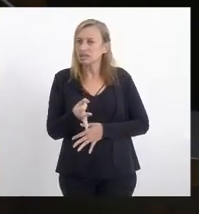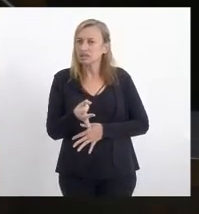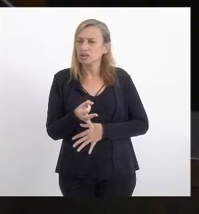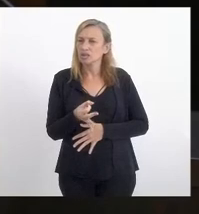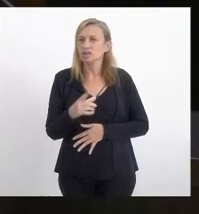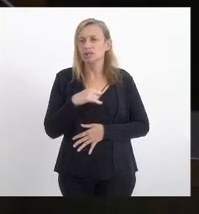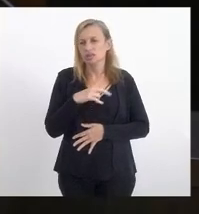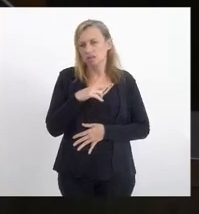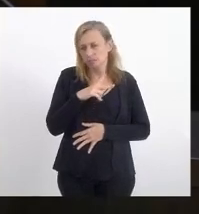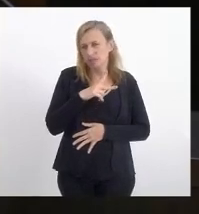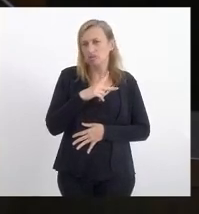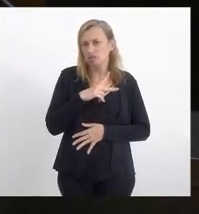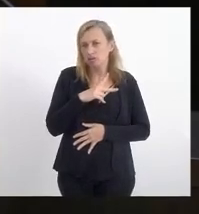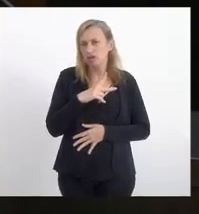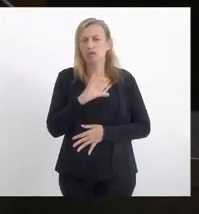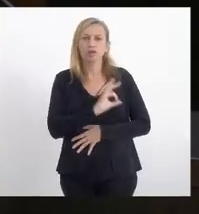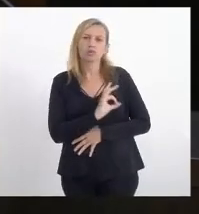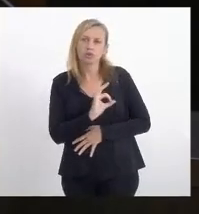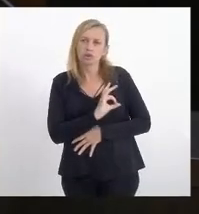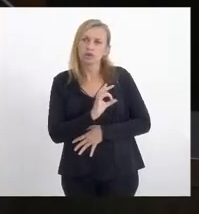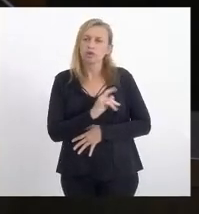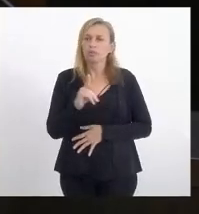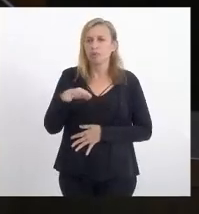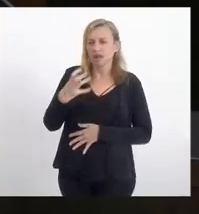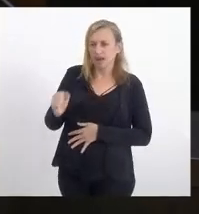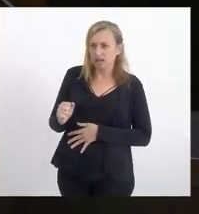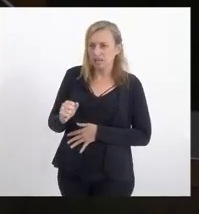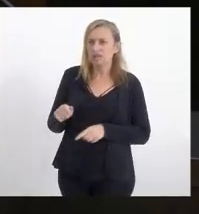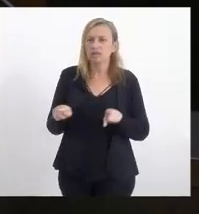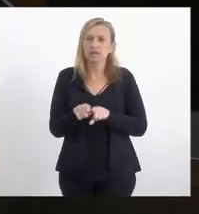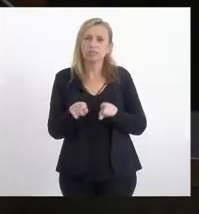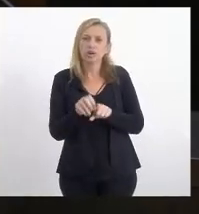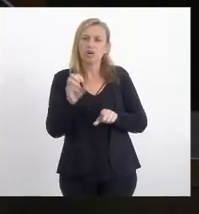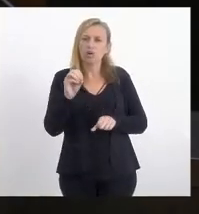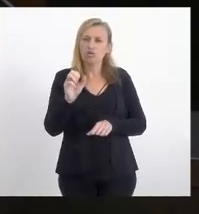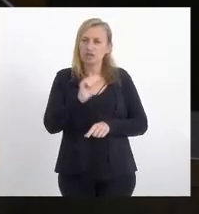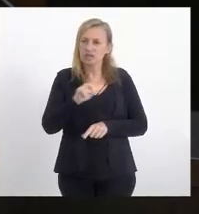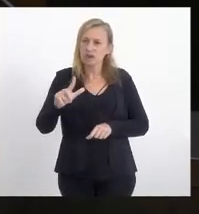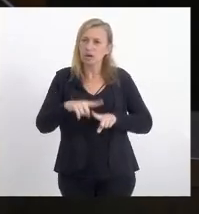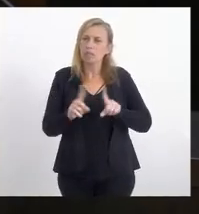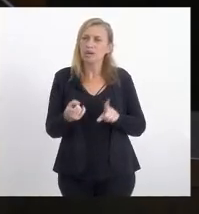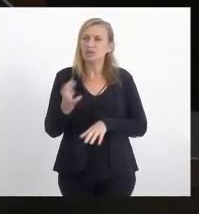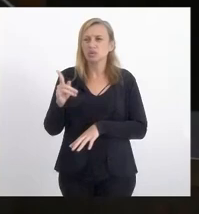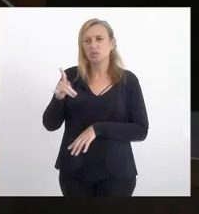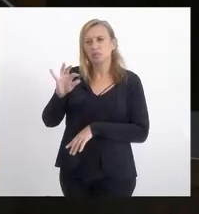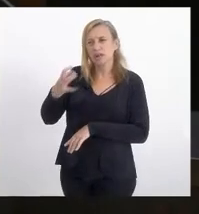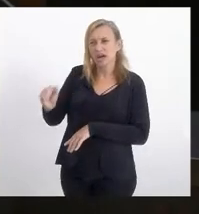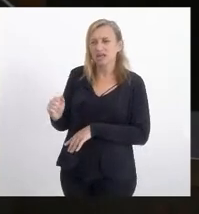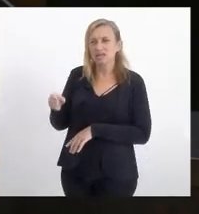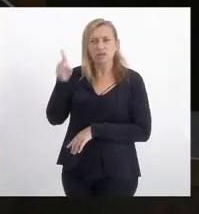tem particularidade dos policiais praças e dos policiais oficiais só que o praça tá o dia inteiro na rua